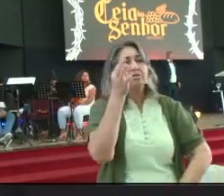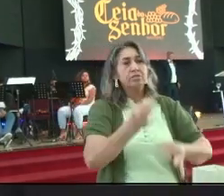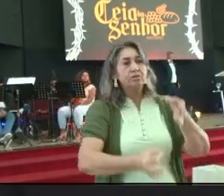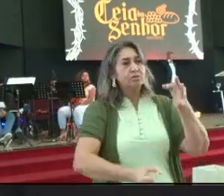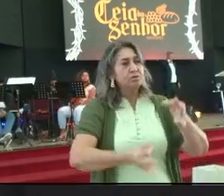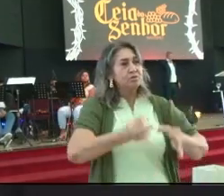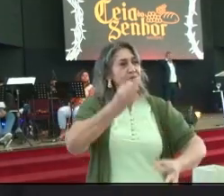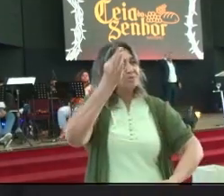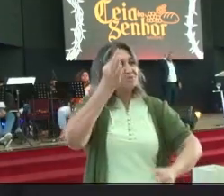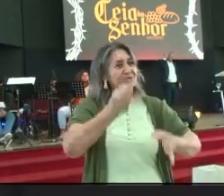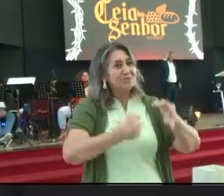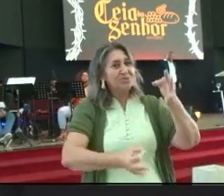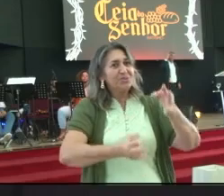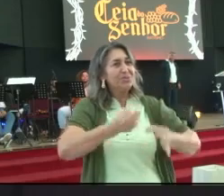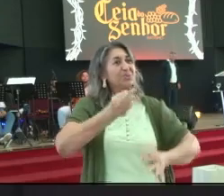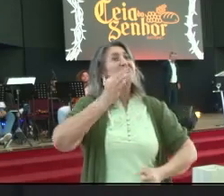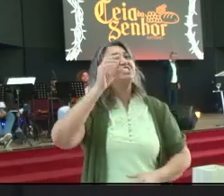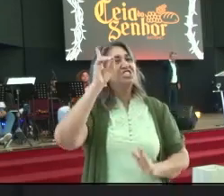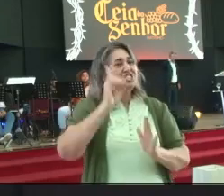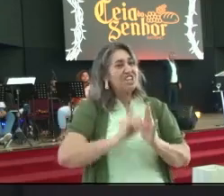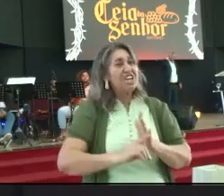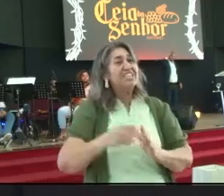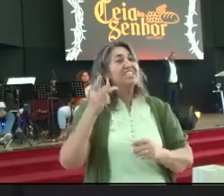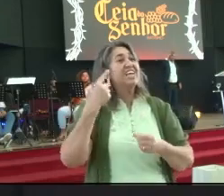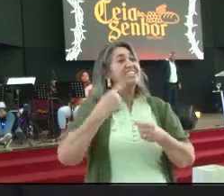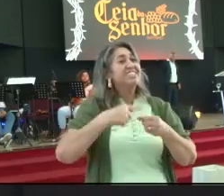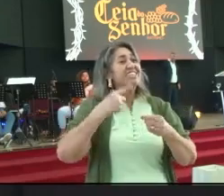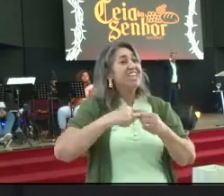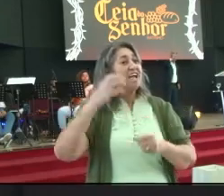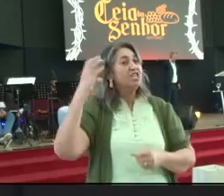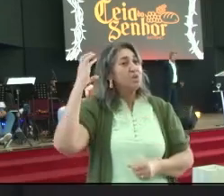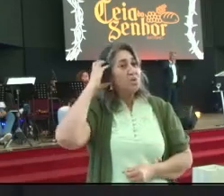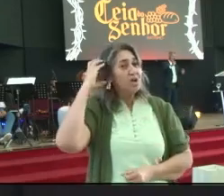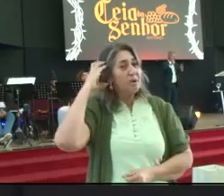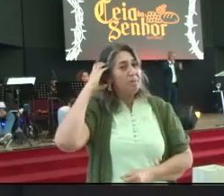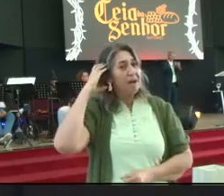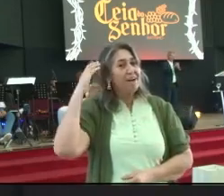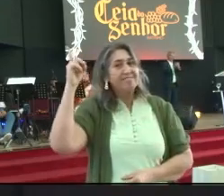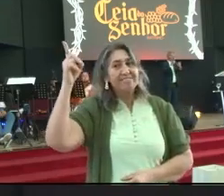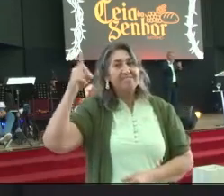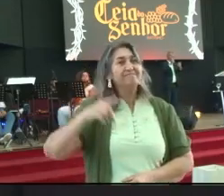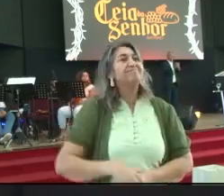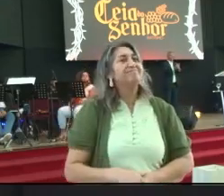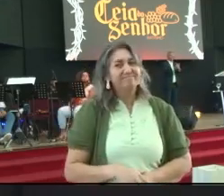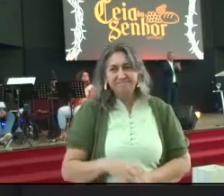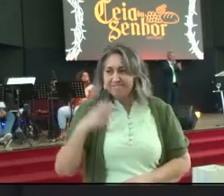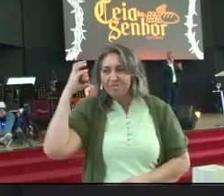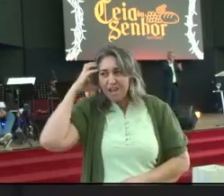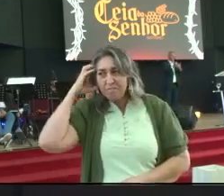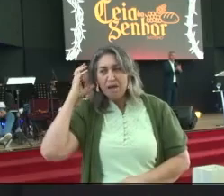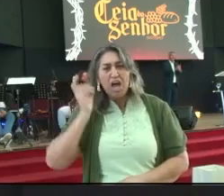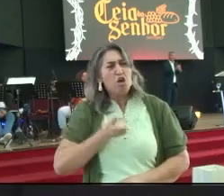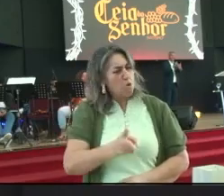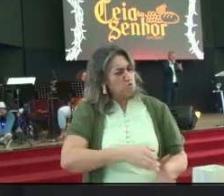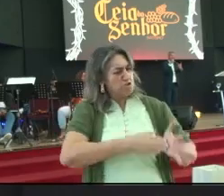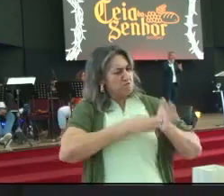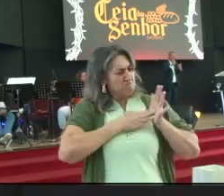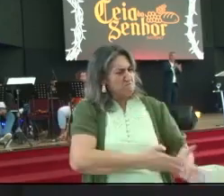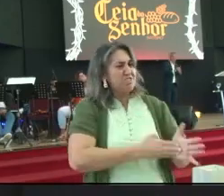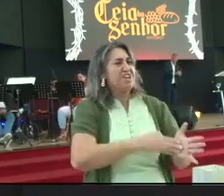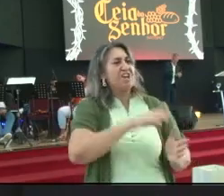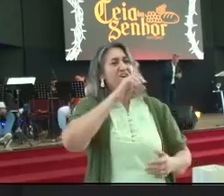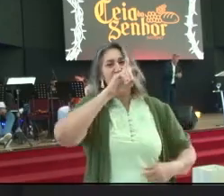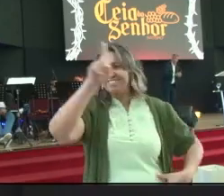juiz de direito na cidade de Cuiabá, no Mato Grosso, e continua